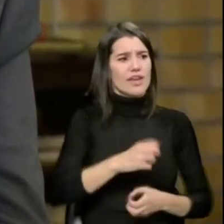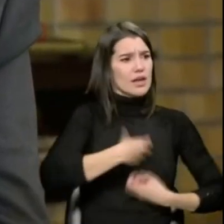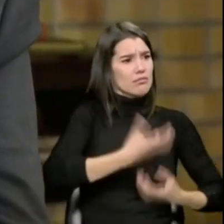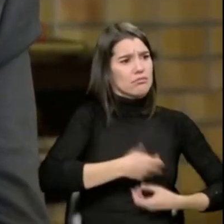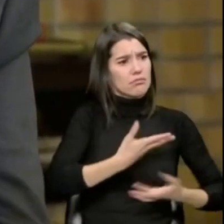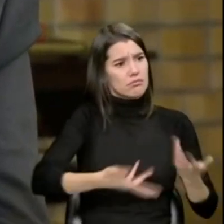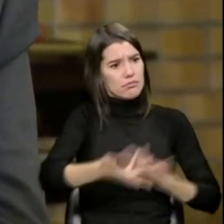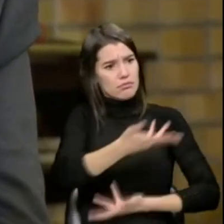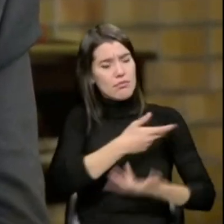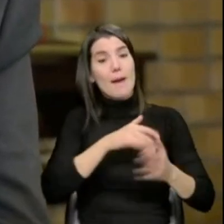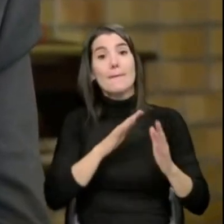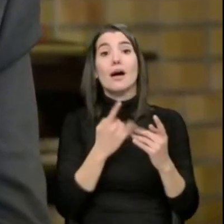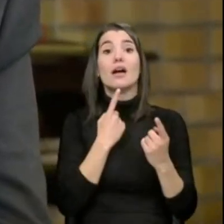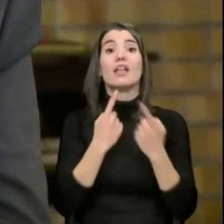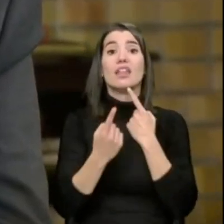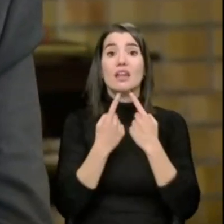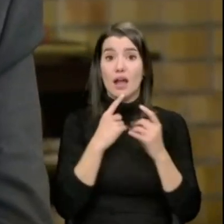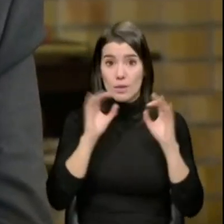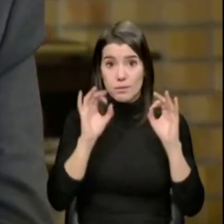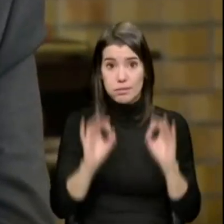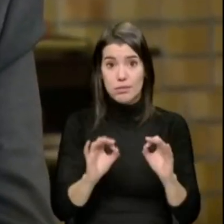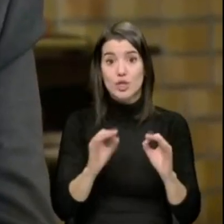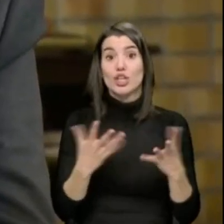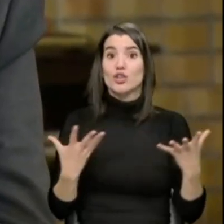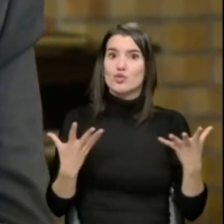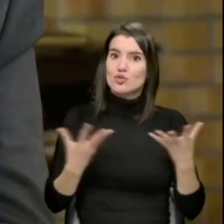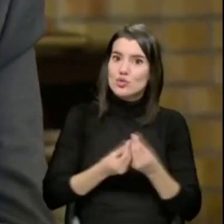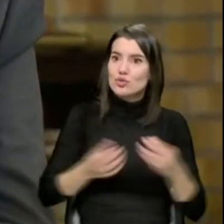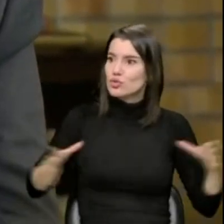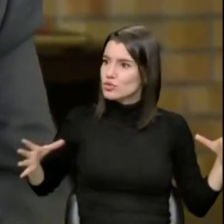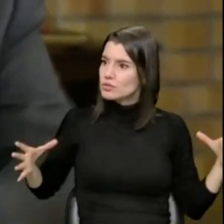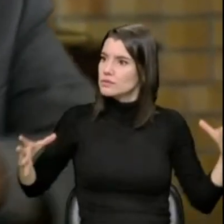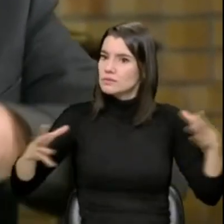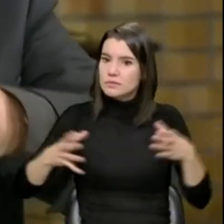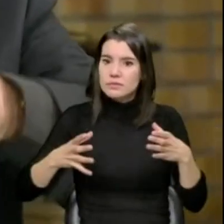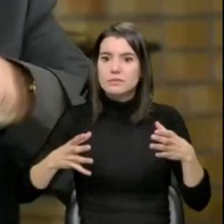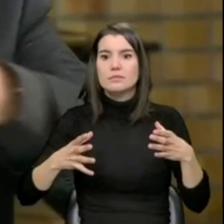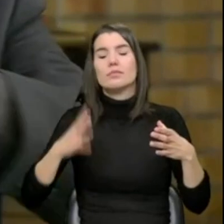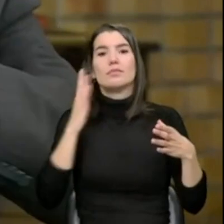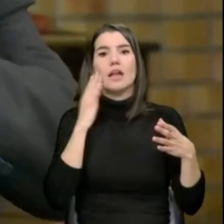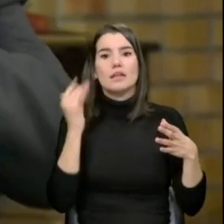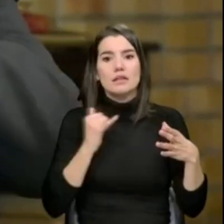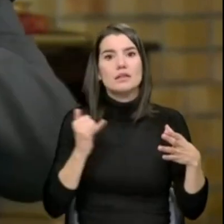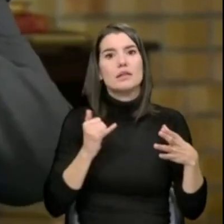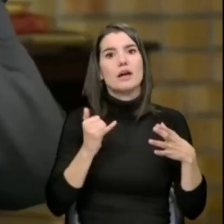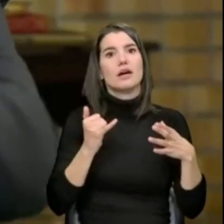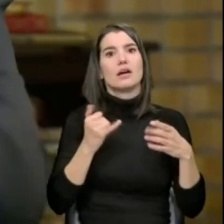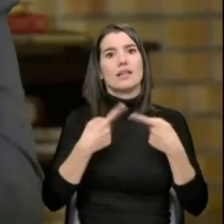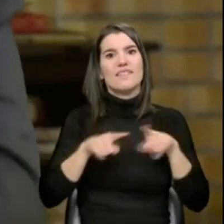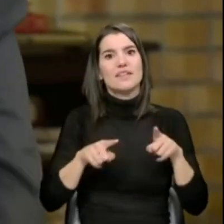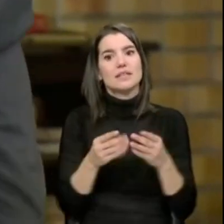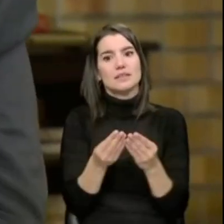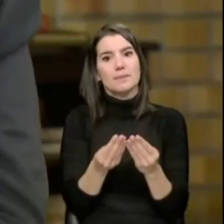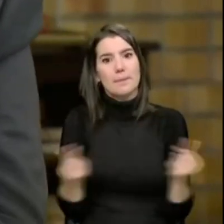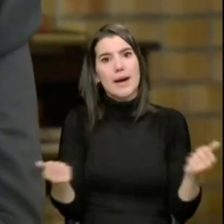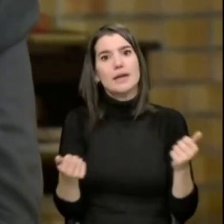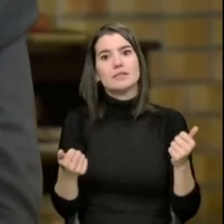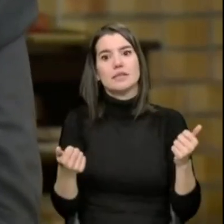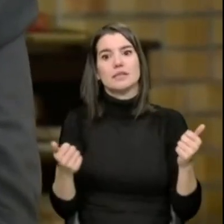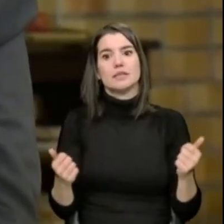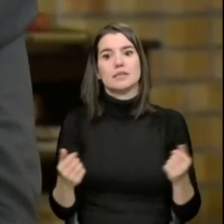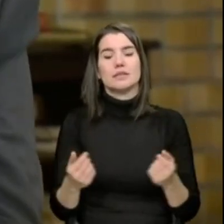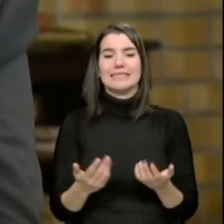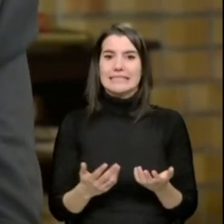este diálogo no sentido de vamos tentar juntos arranjar aquilo que diluir as nossas diferenças, eu acho que isso